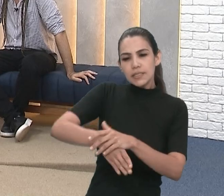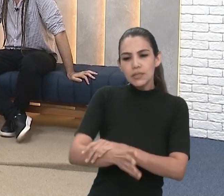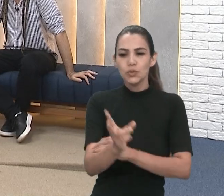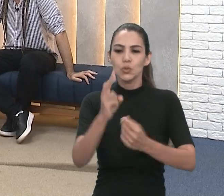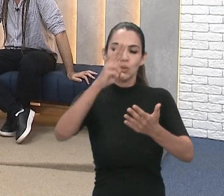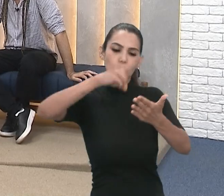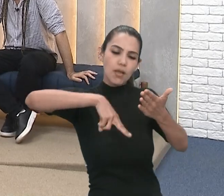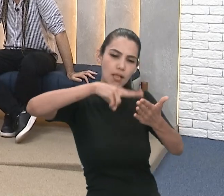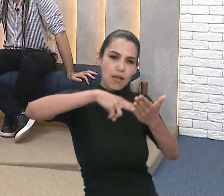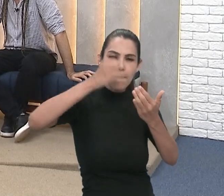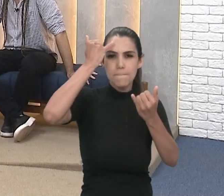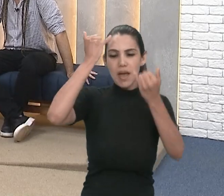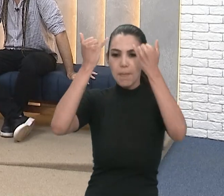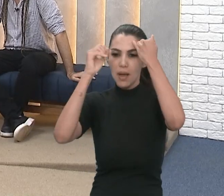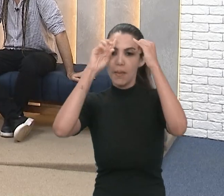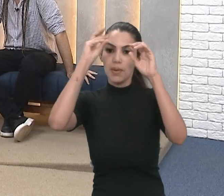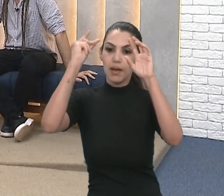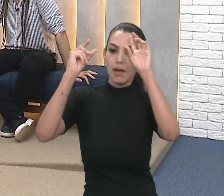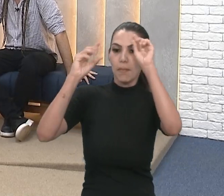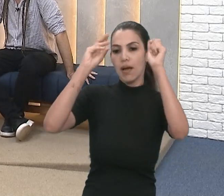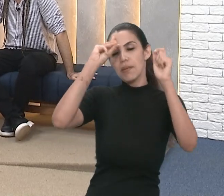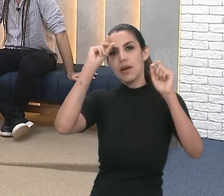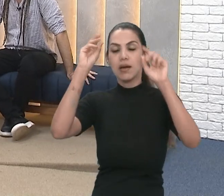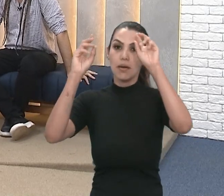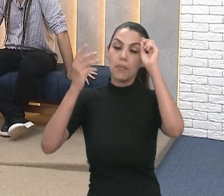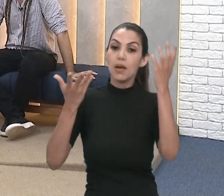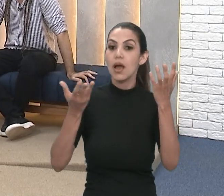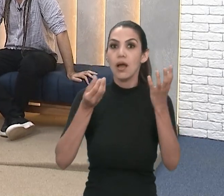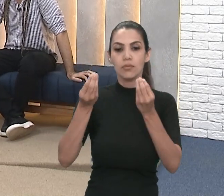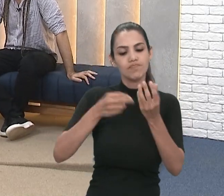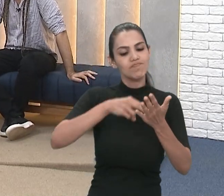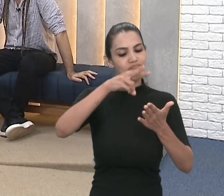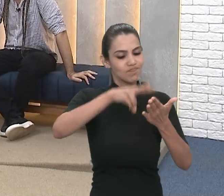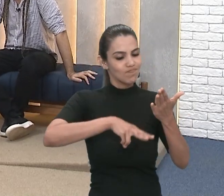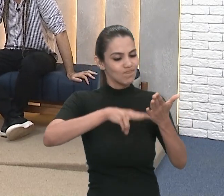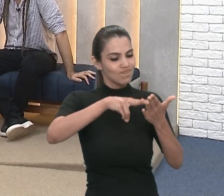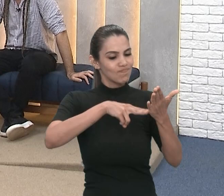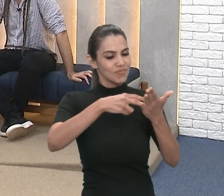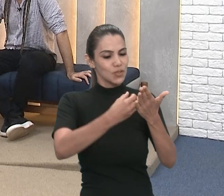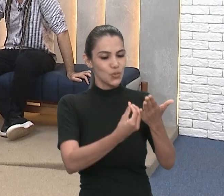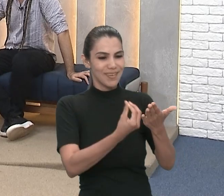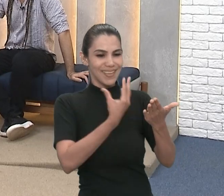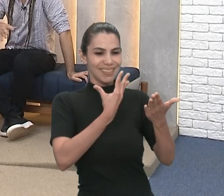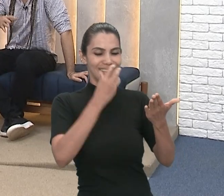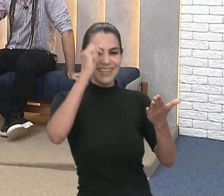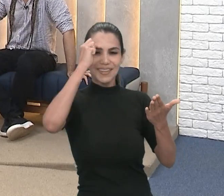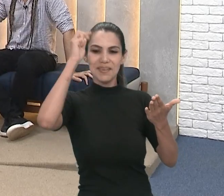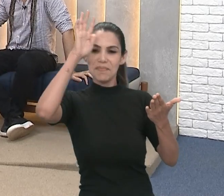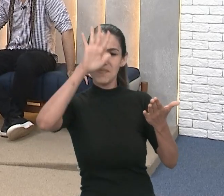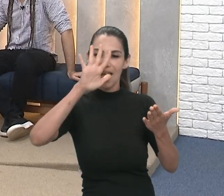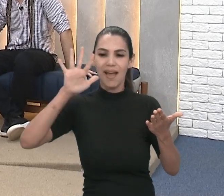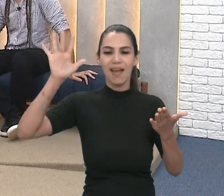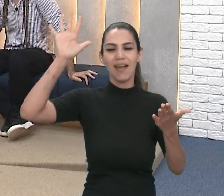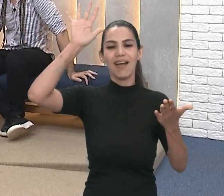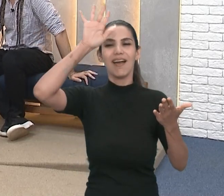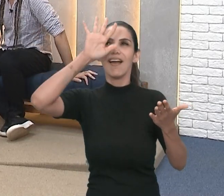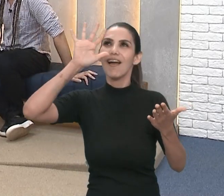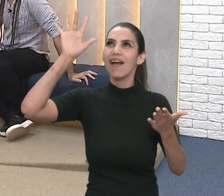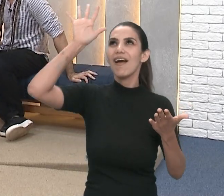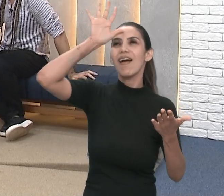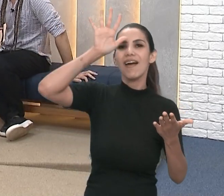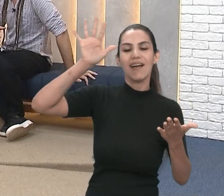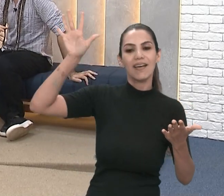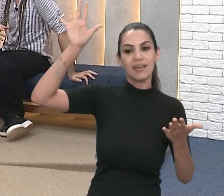essa criatividade, tudo que a leitura faz também com a nossa imaginação, né? Porque a leitura é justamente